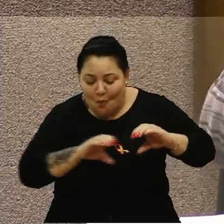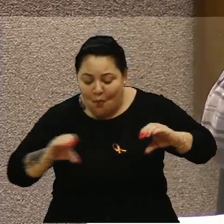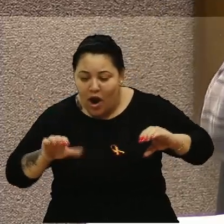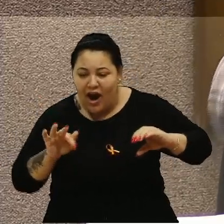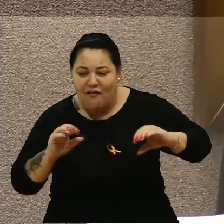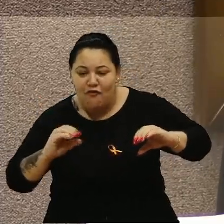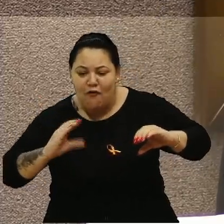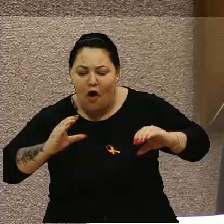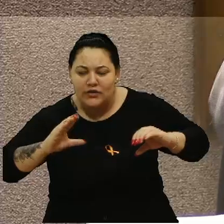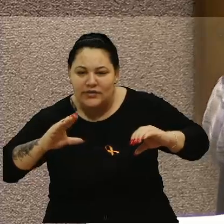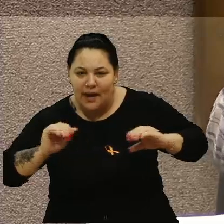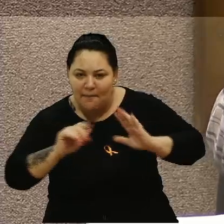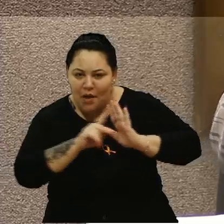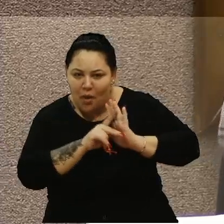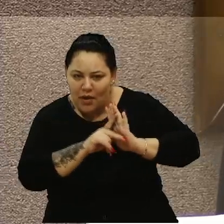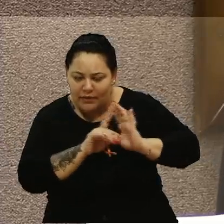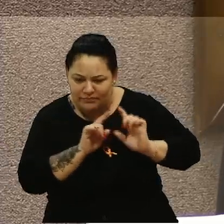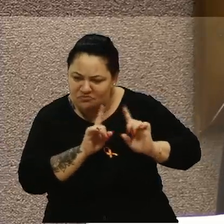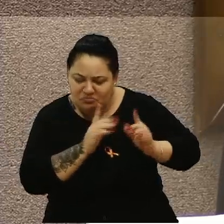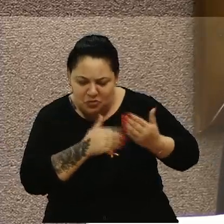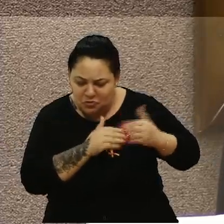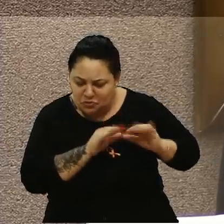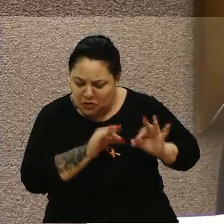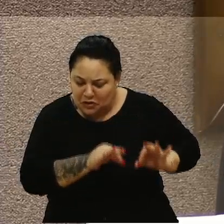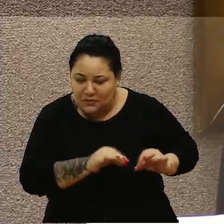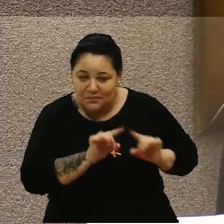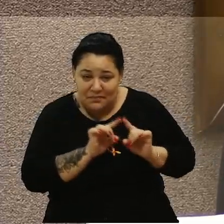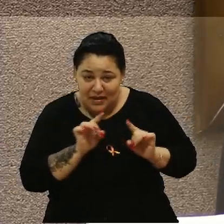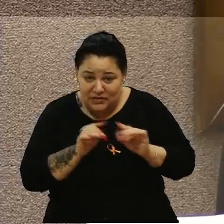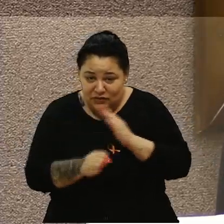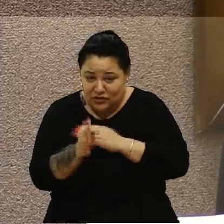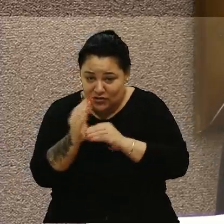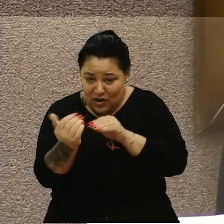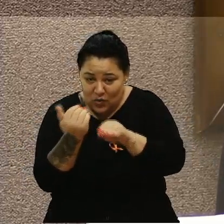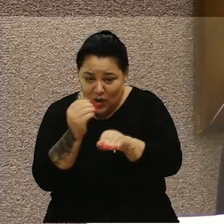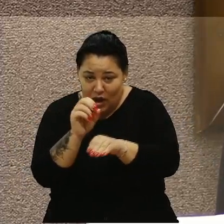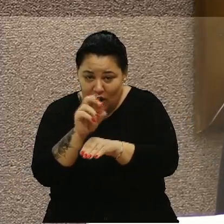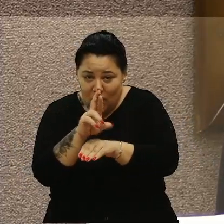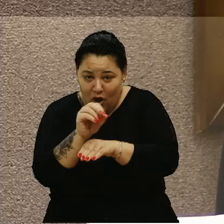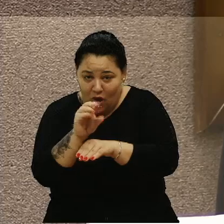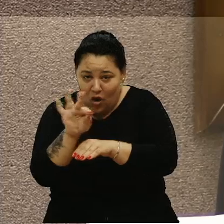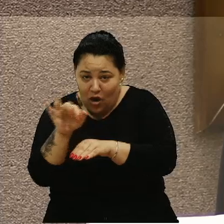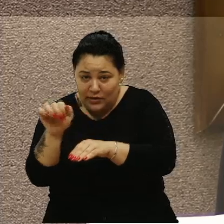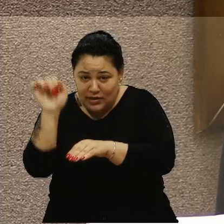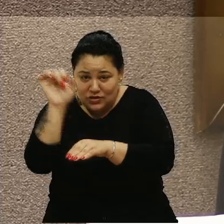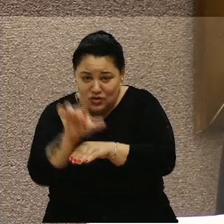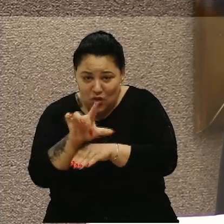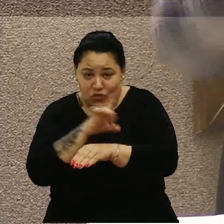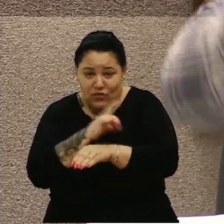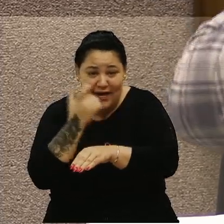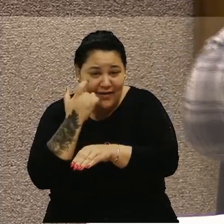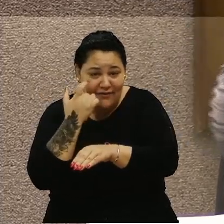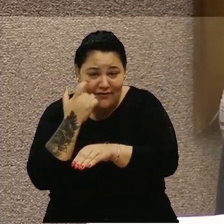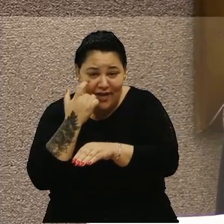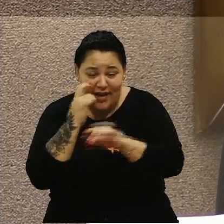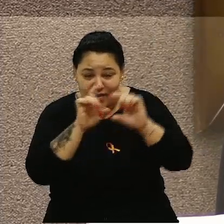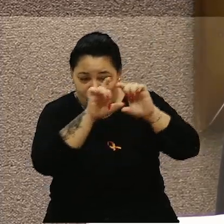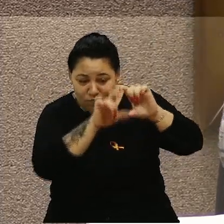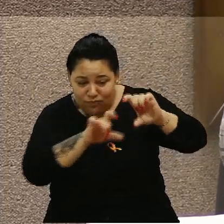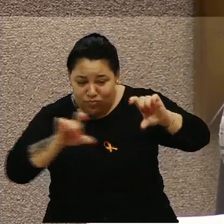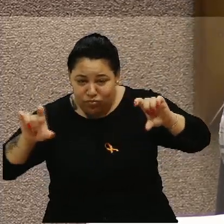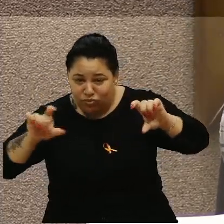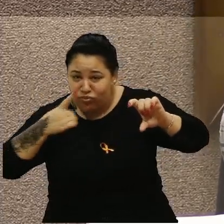Mas se você for ali pela Rota do Sol, vai ver que o esgoto desce direto para a represa. Pô, nós estamos falando